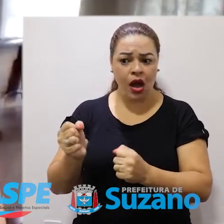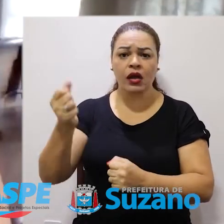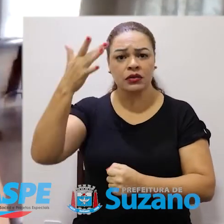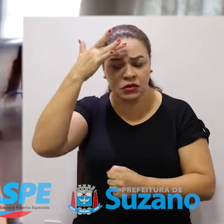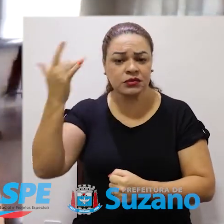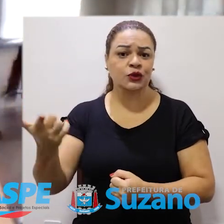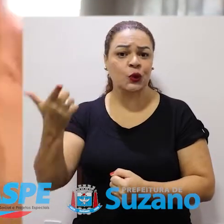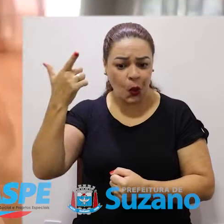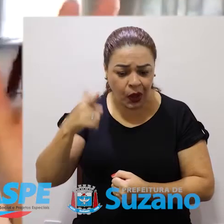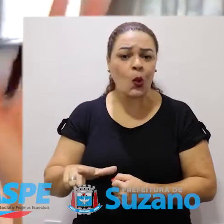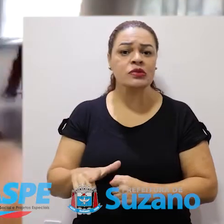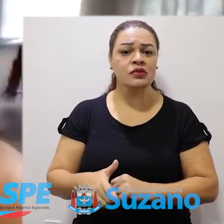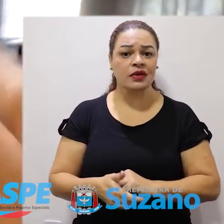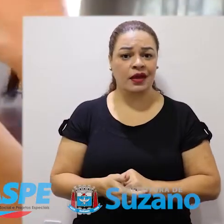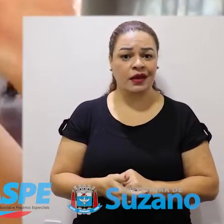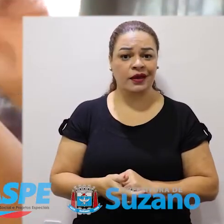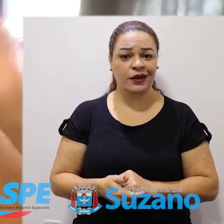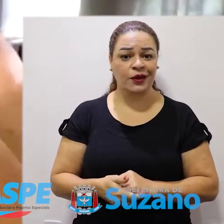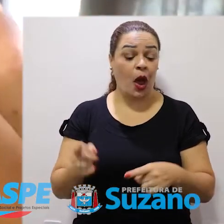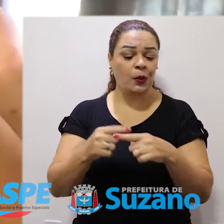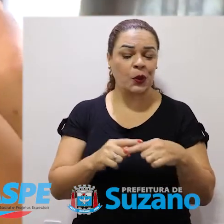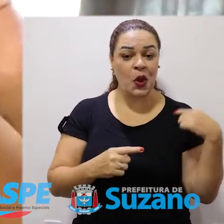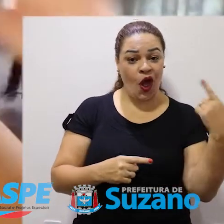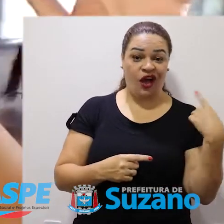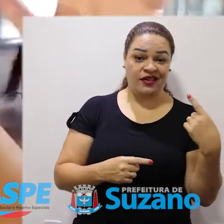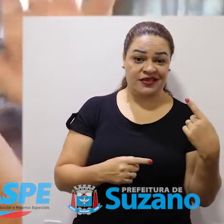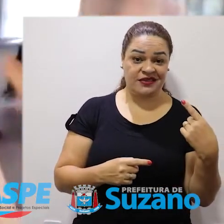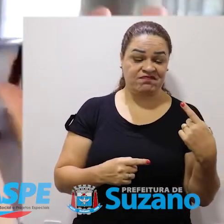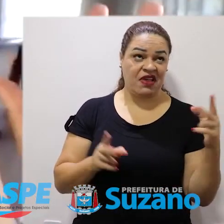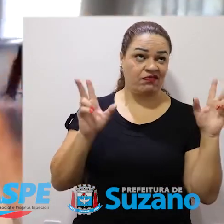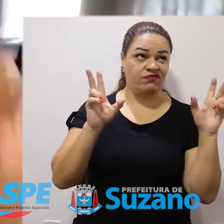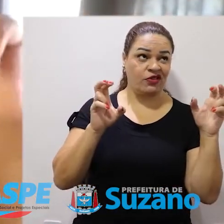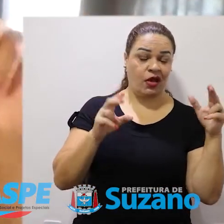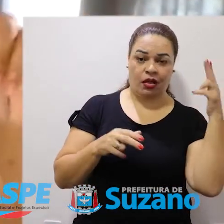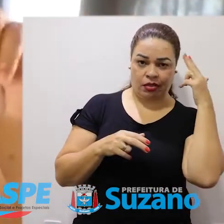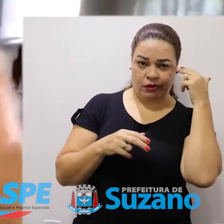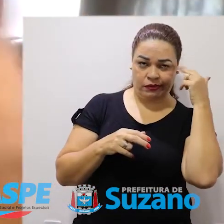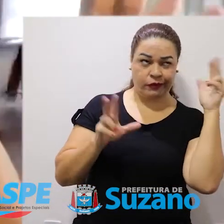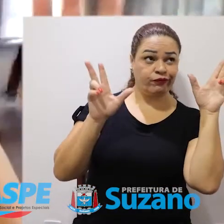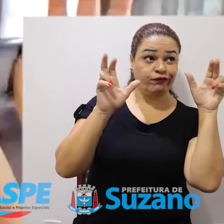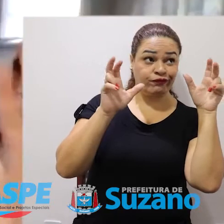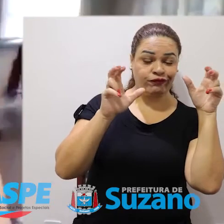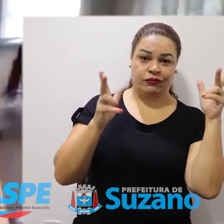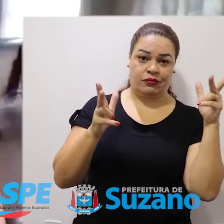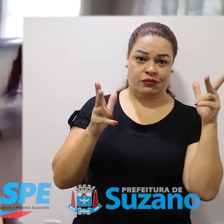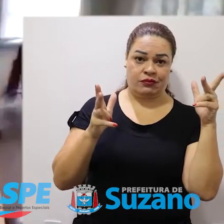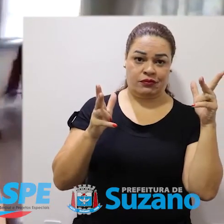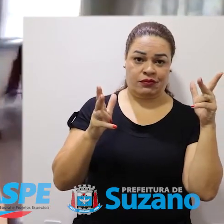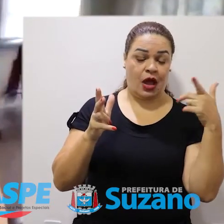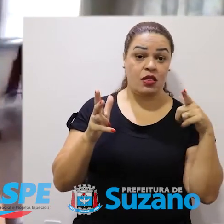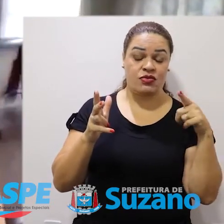gente, e nós que somos considerados pessoas normais e sem deficiências, e normais muito entre aspas mesmo,